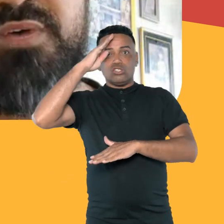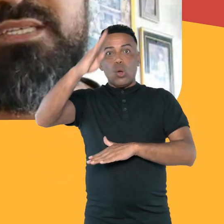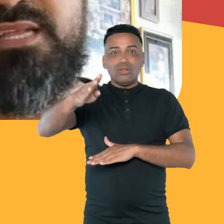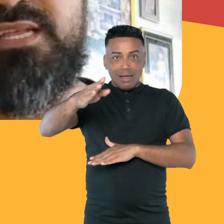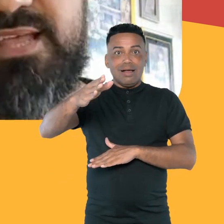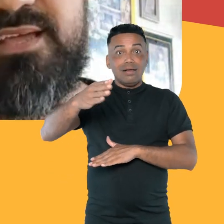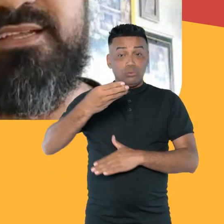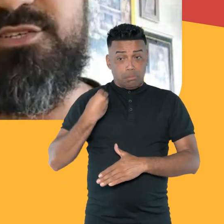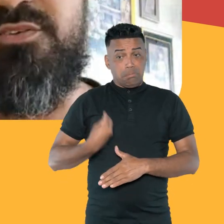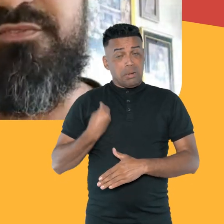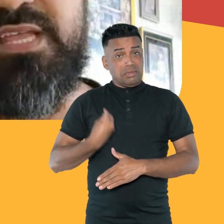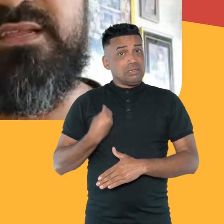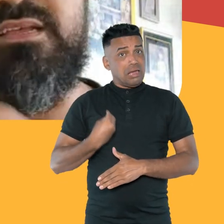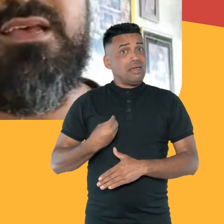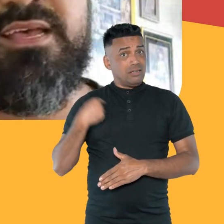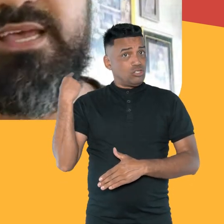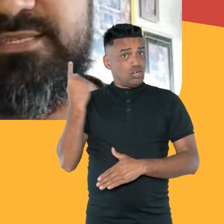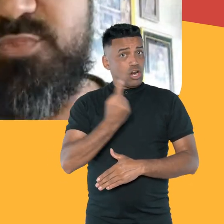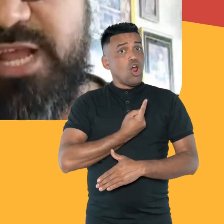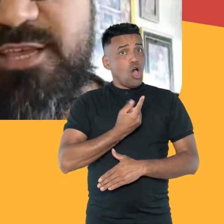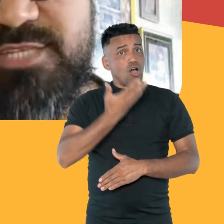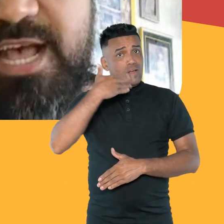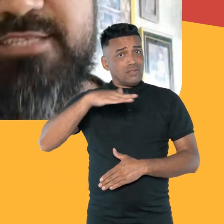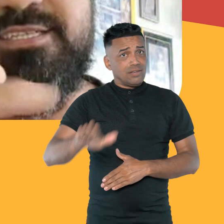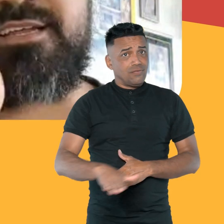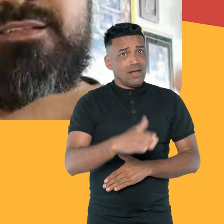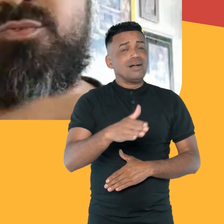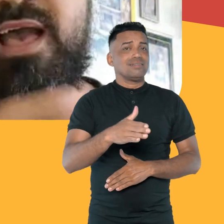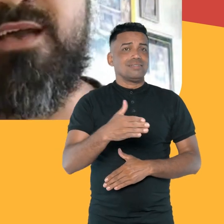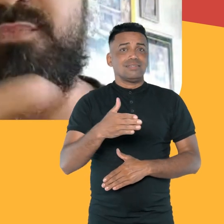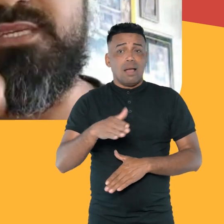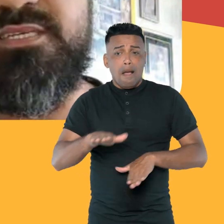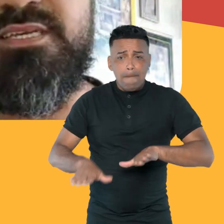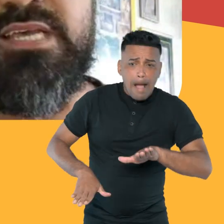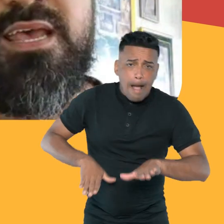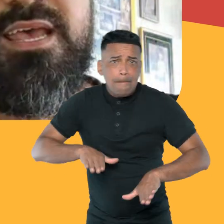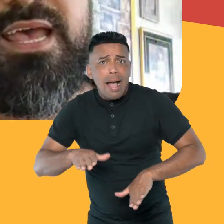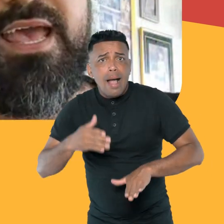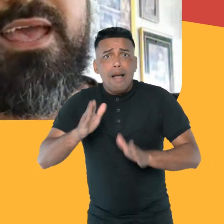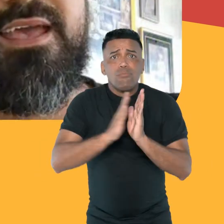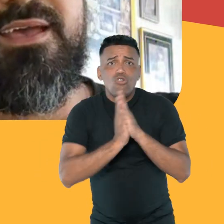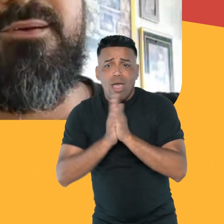na nossa infância até a década de 90, aqueles bonequinhos arrastando armas